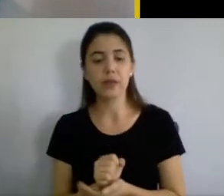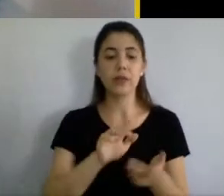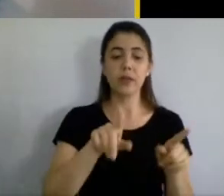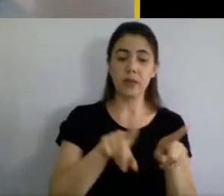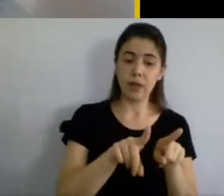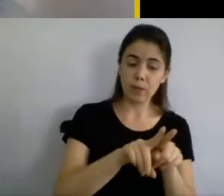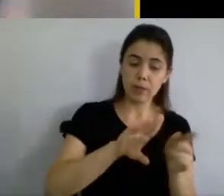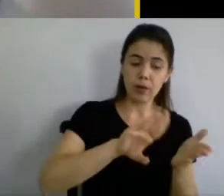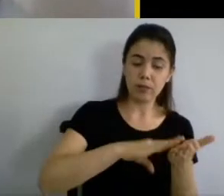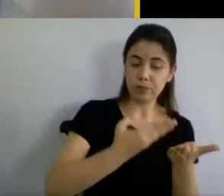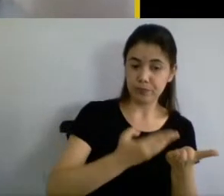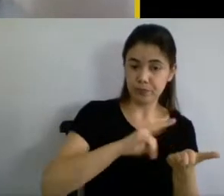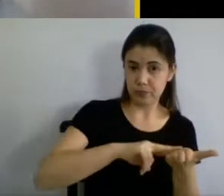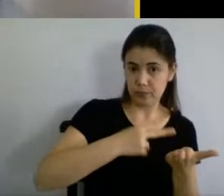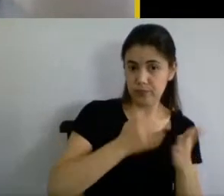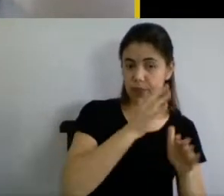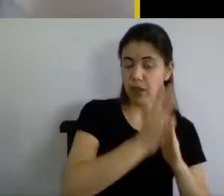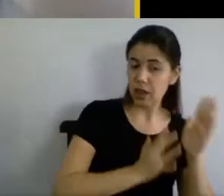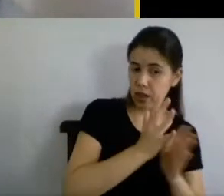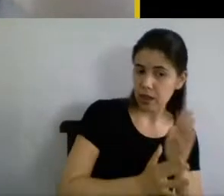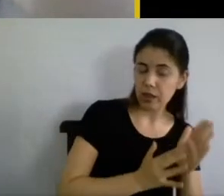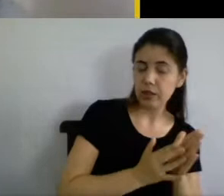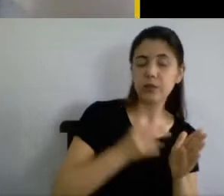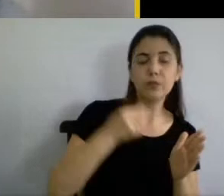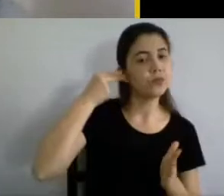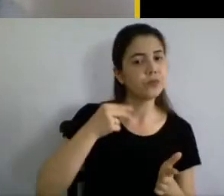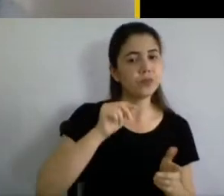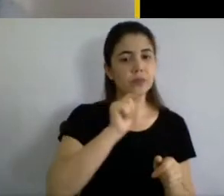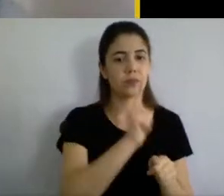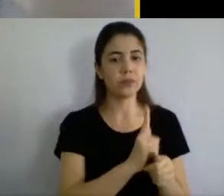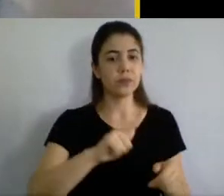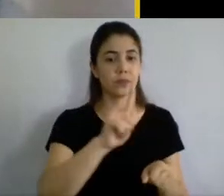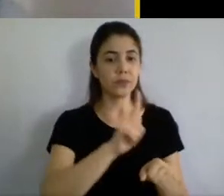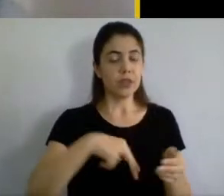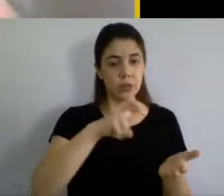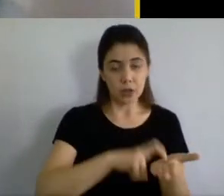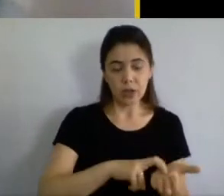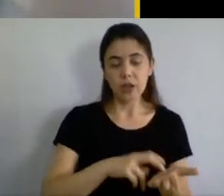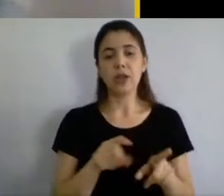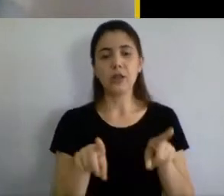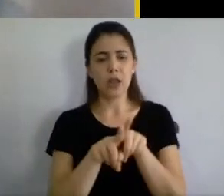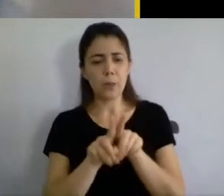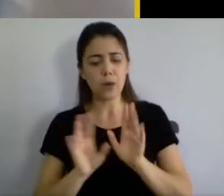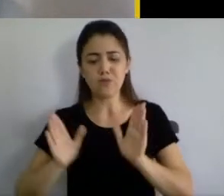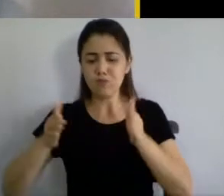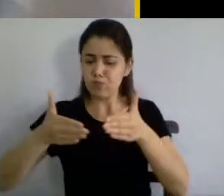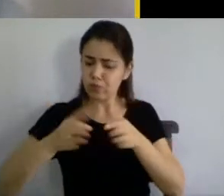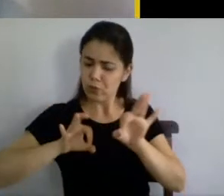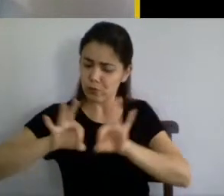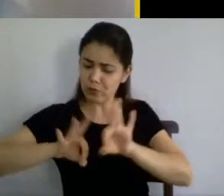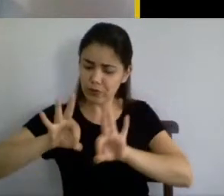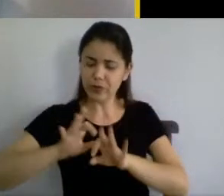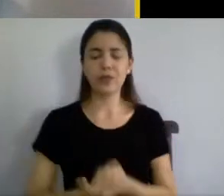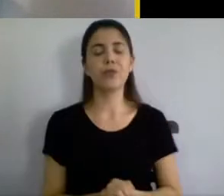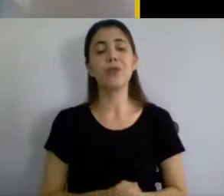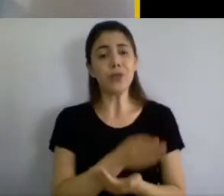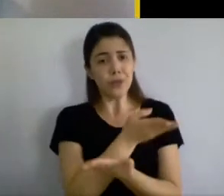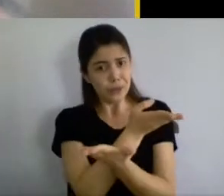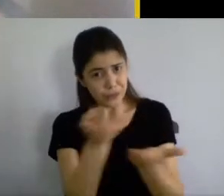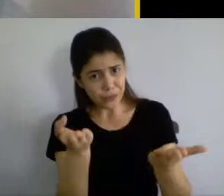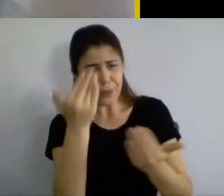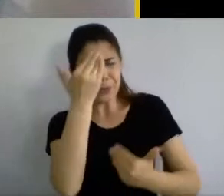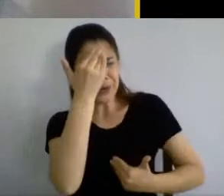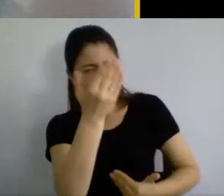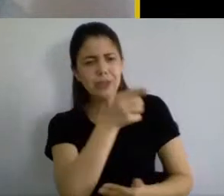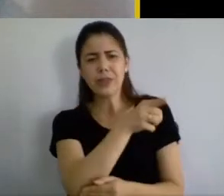comissão organizadora, e você que está aqui acompanhando a gente toda semana. E se você é novo aqui, se é a primeira vez que você está me vendo, se é a